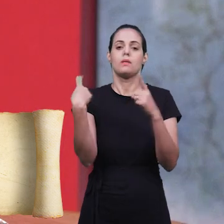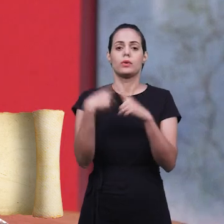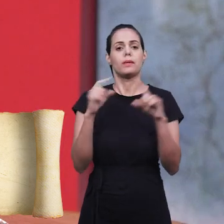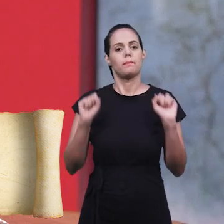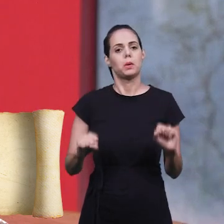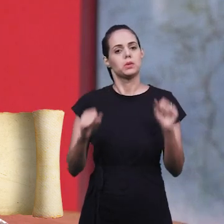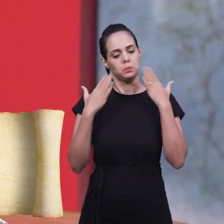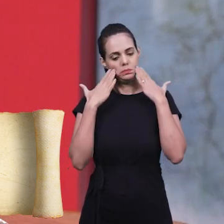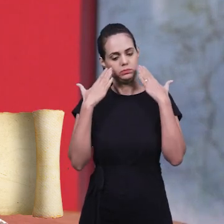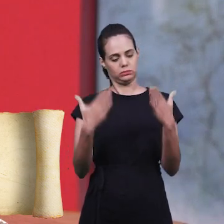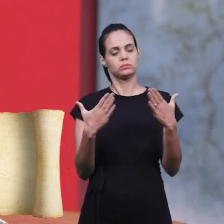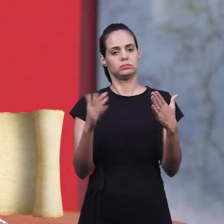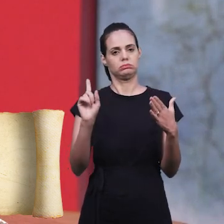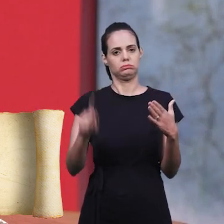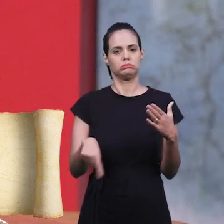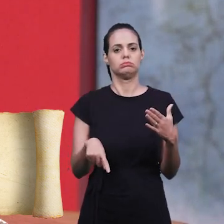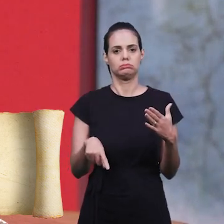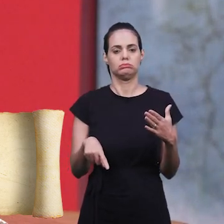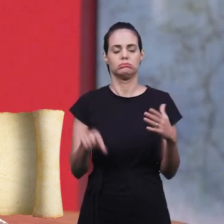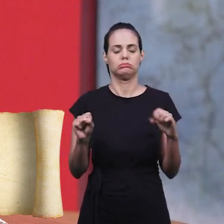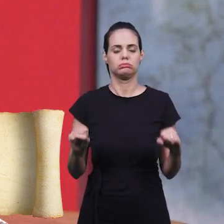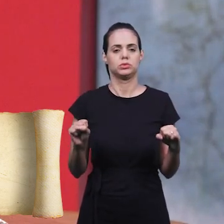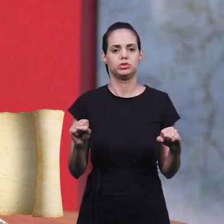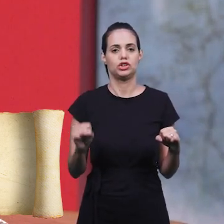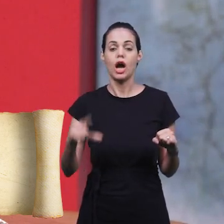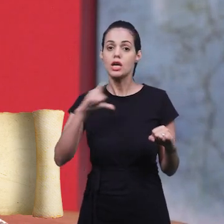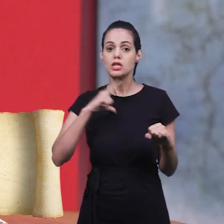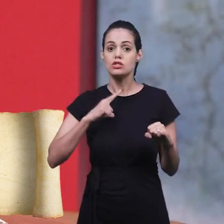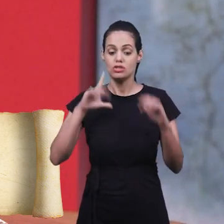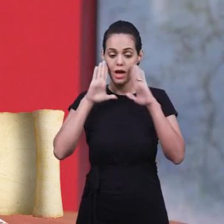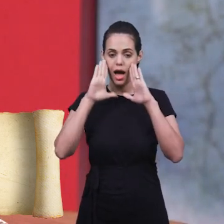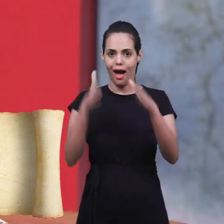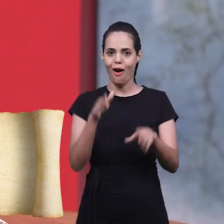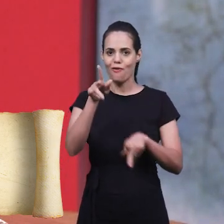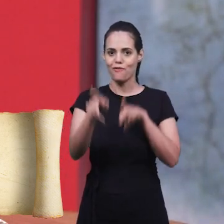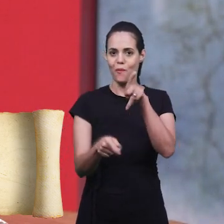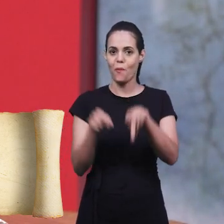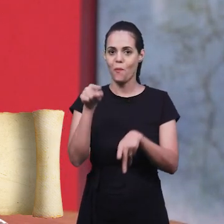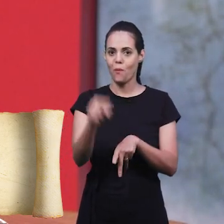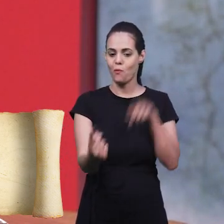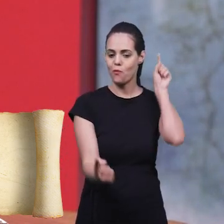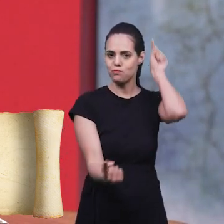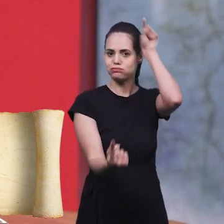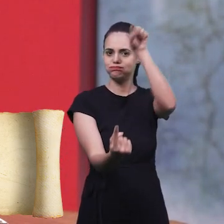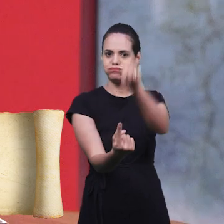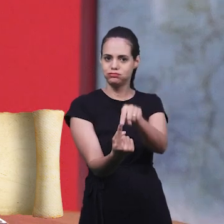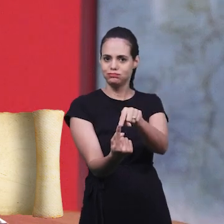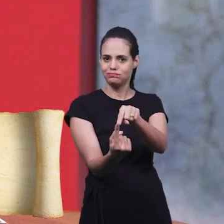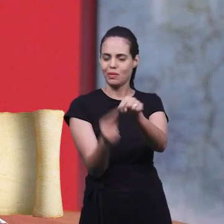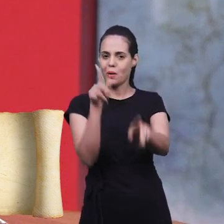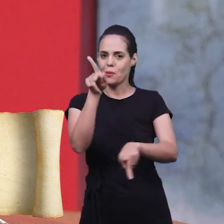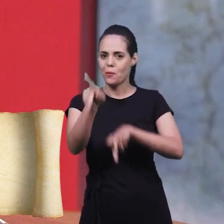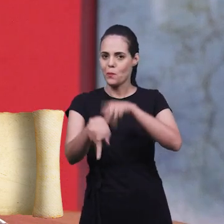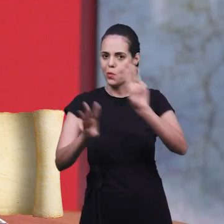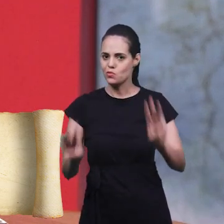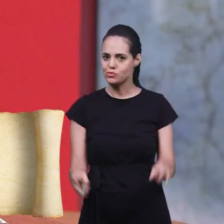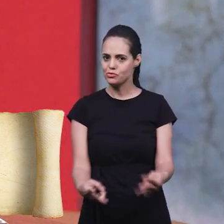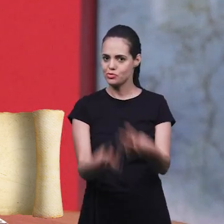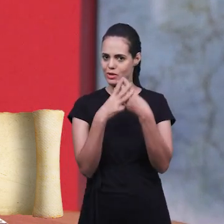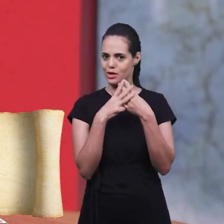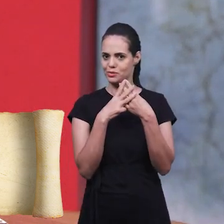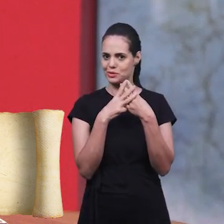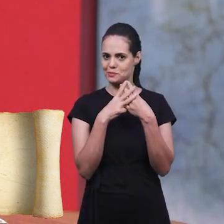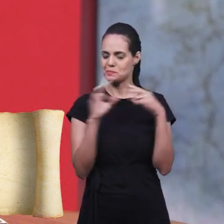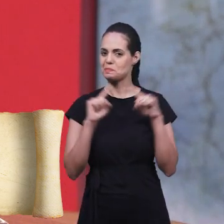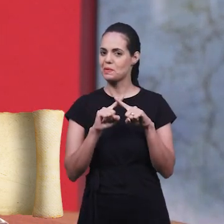onde podia se fazer as apresentações, e já tinha o público-alvo, que eram os judeus. O público-alvo eram os